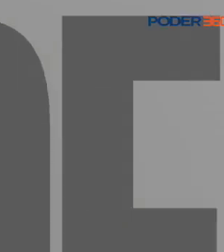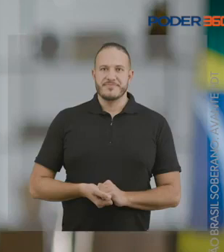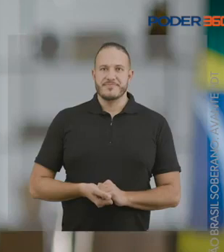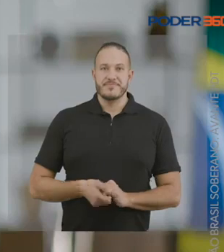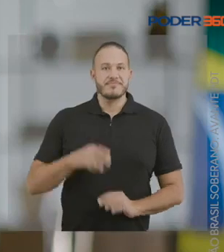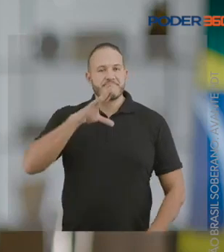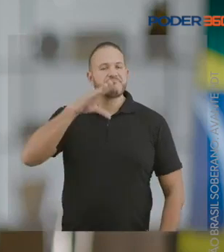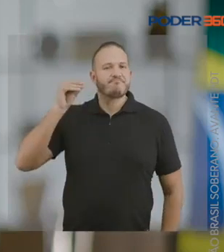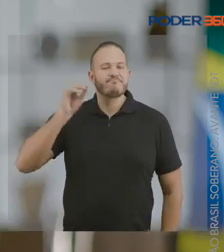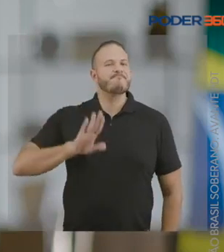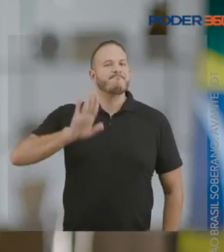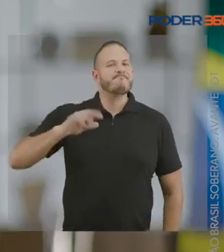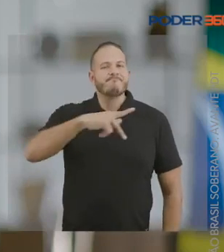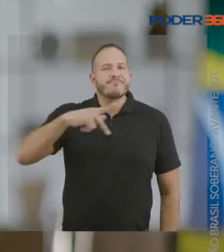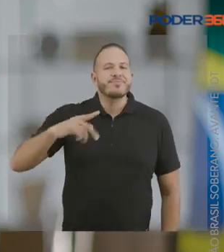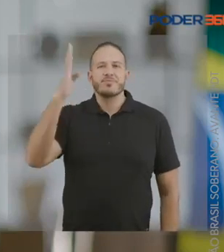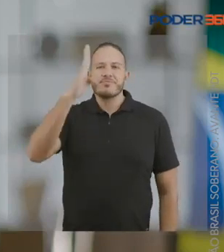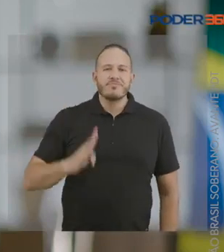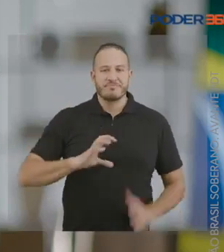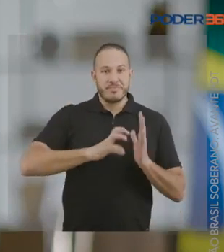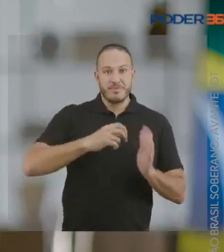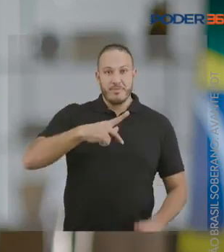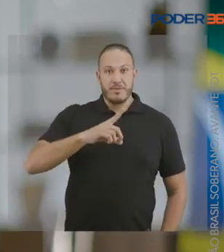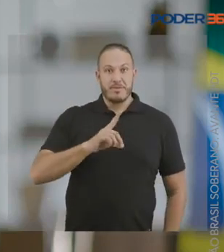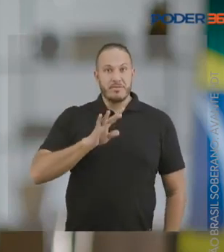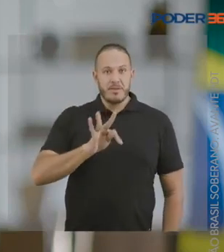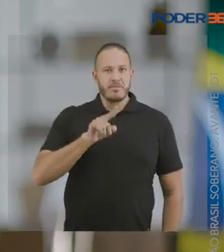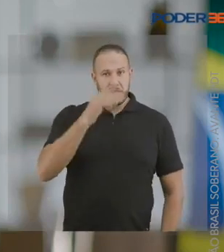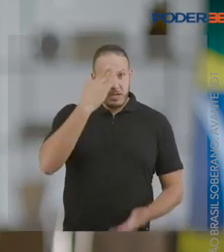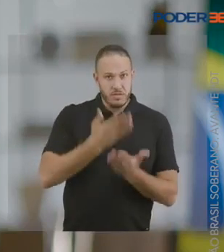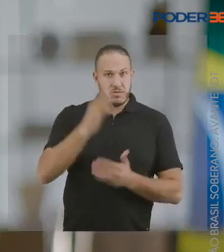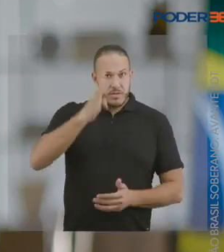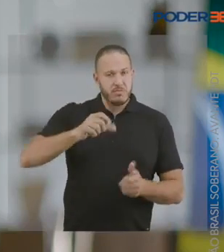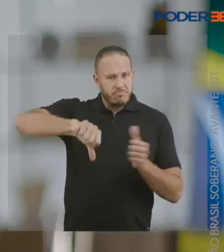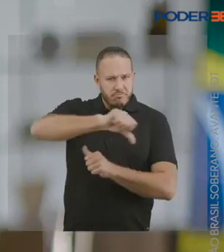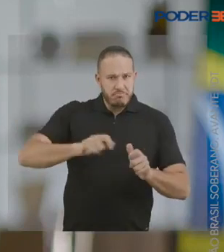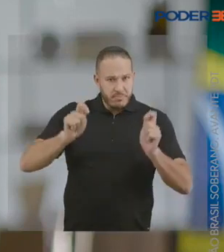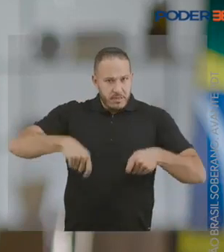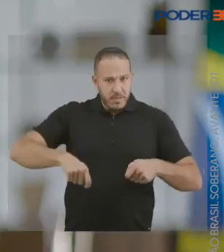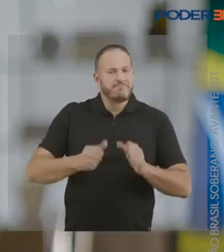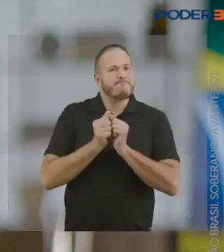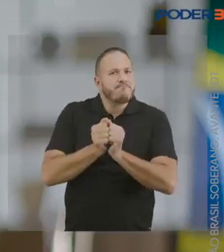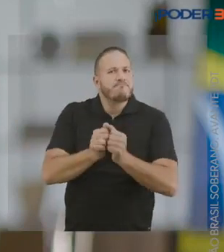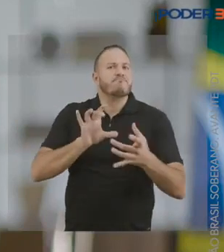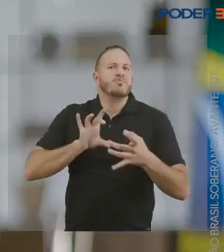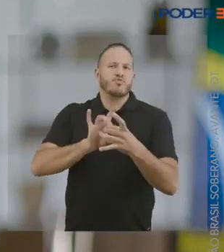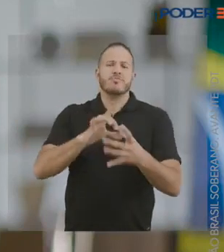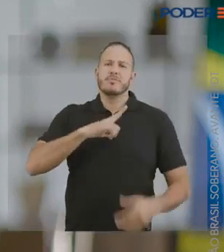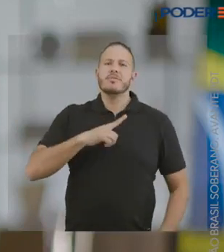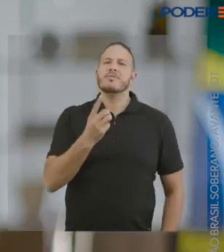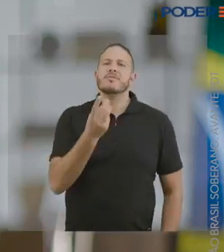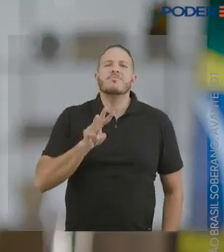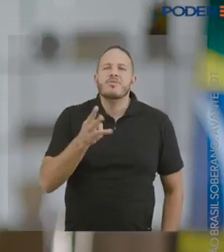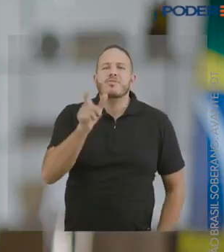sou ciro gomes candidato a presidente pelo pt se você acha que o brasil precisa mudar estamos juntos temos